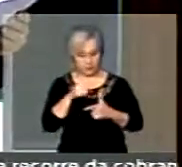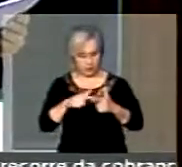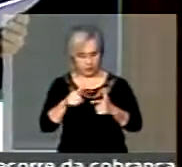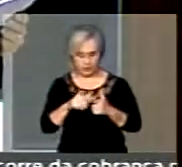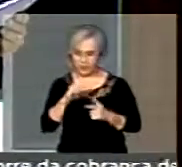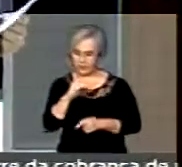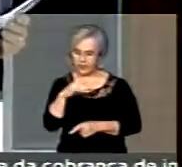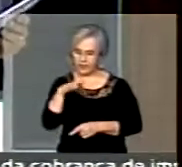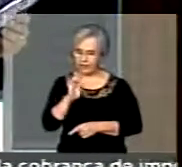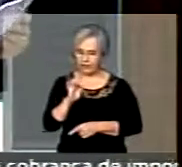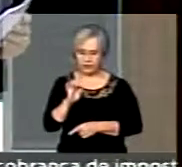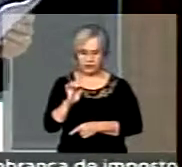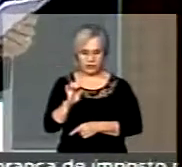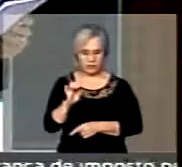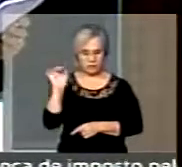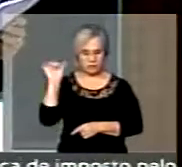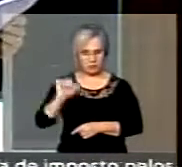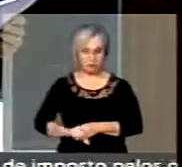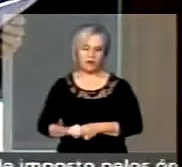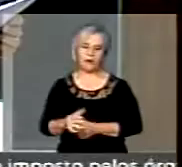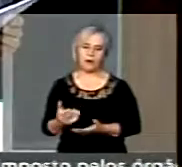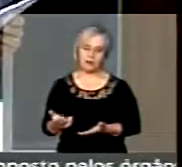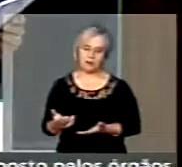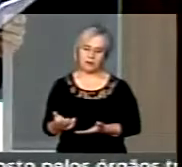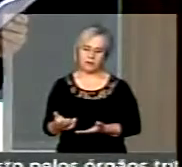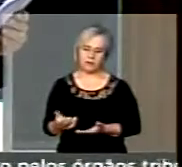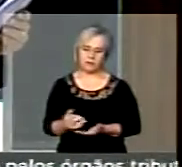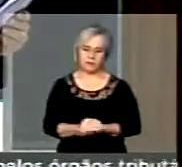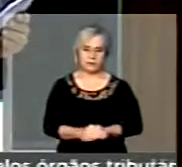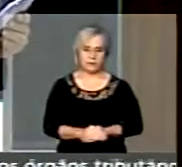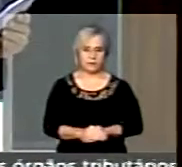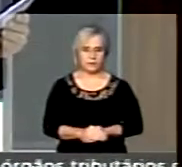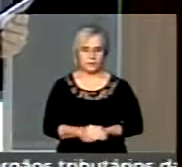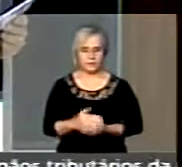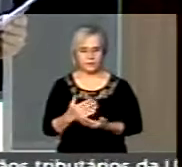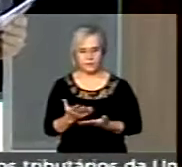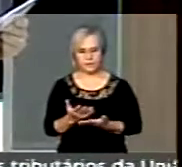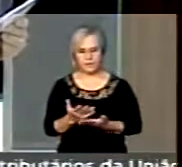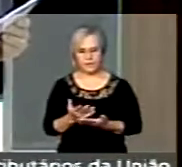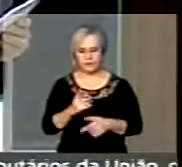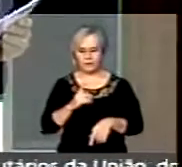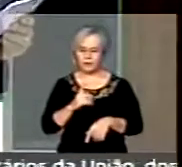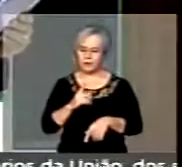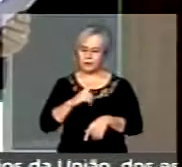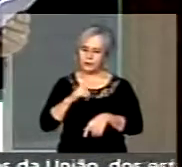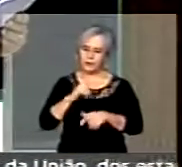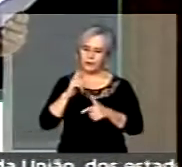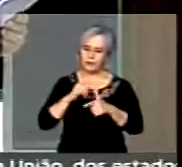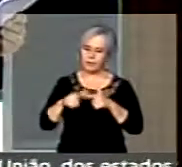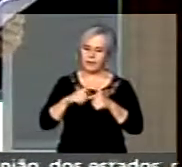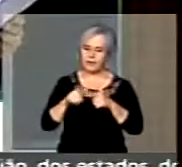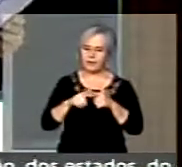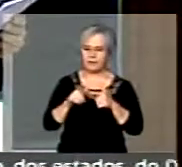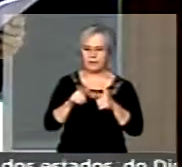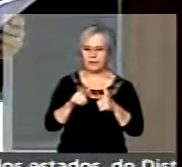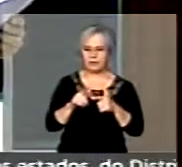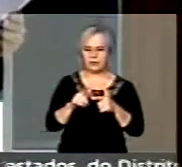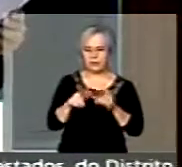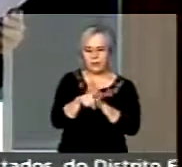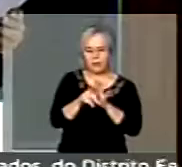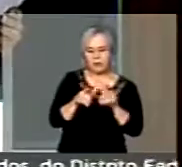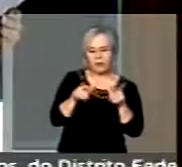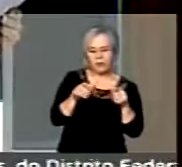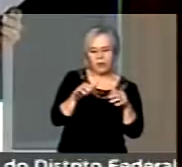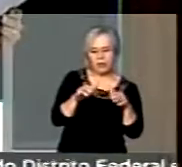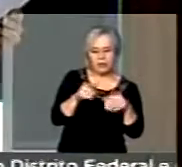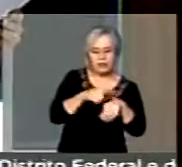mas estrutural. Quando a crise é conjuntural, as empresas não demitem imediatamente. Elas esperam, dão férias